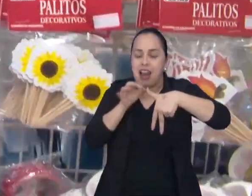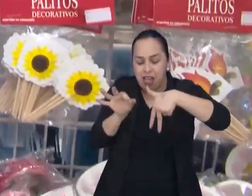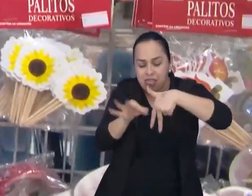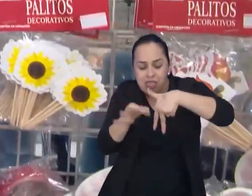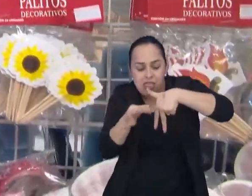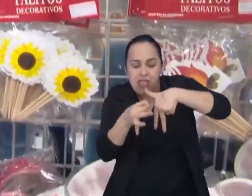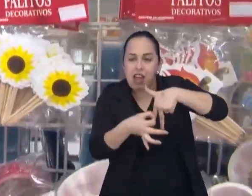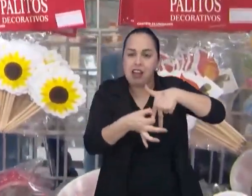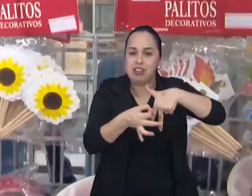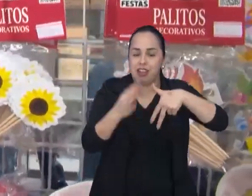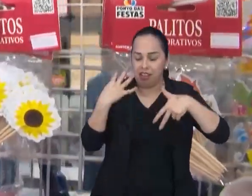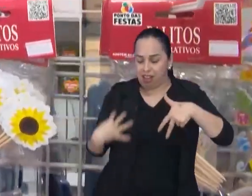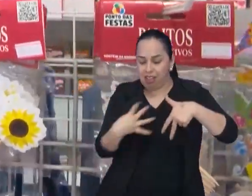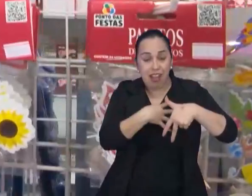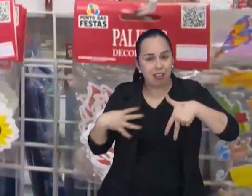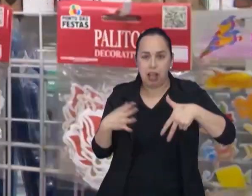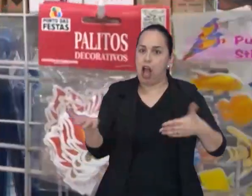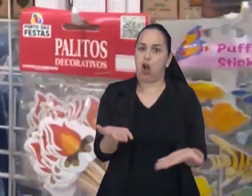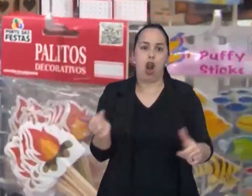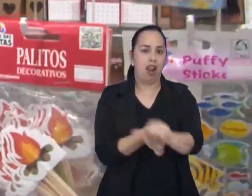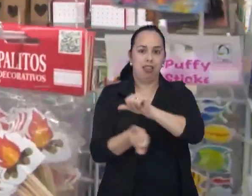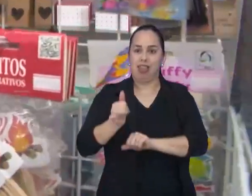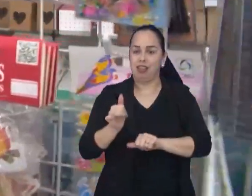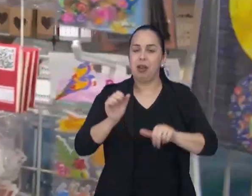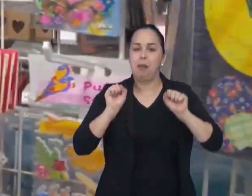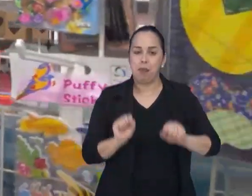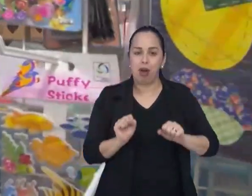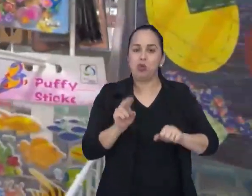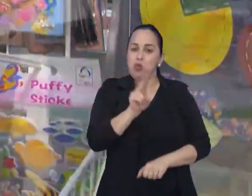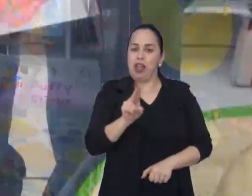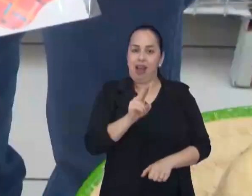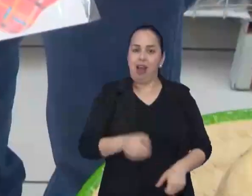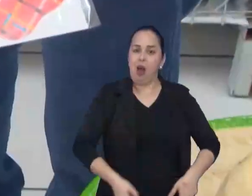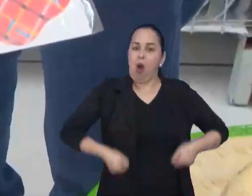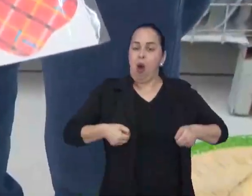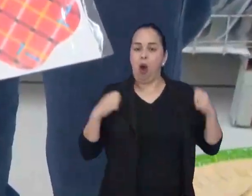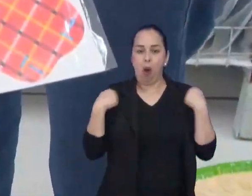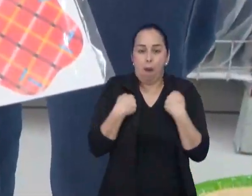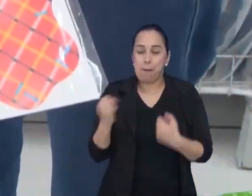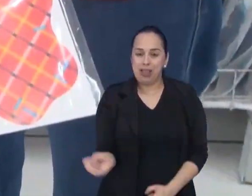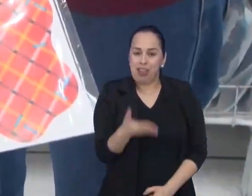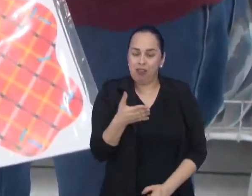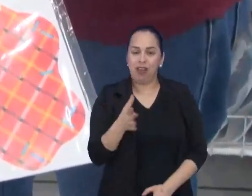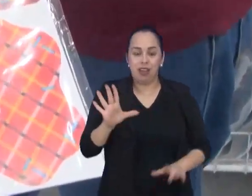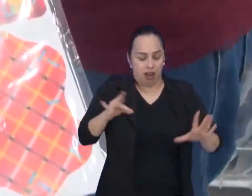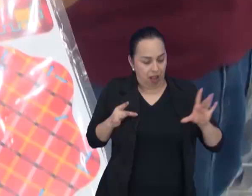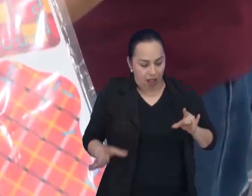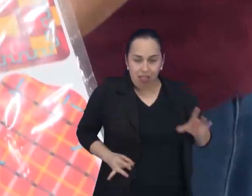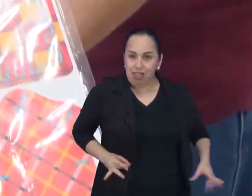aí uma roupa junina. Agora não, agora a gente pode aproveitar a nossa calça nova mesmo. Temos aí os adesivos para colar nas roupas,